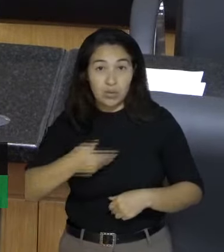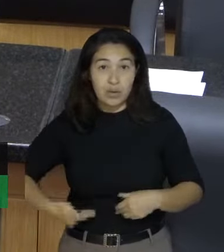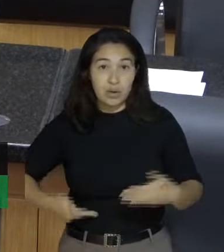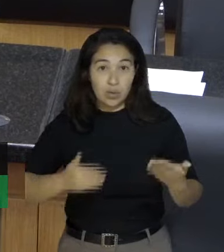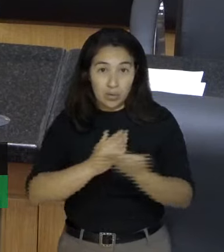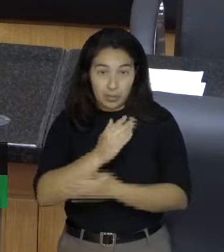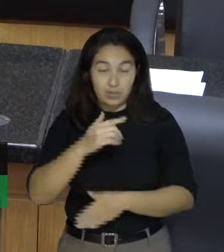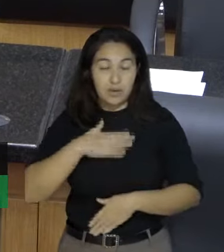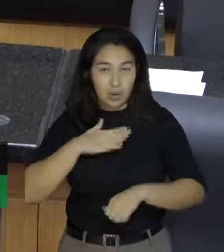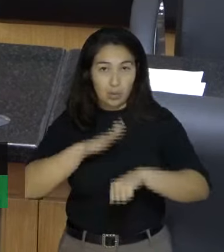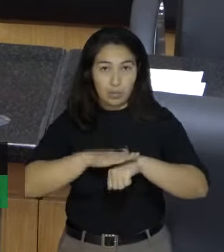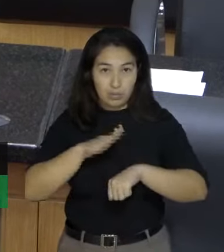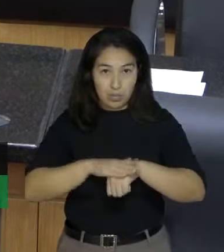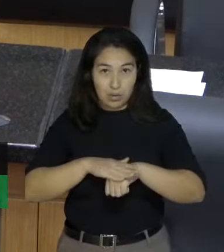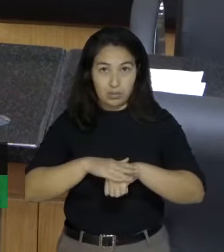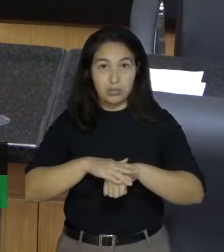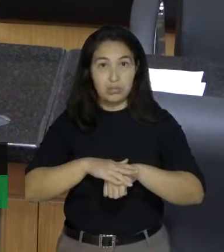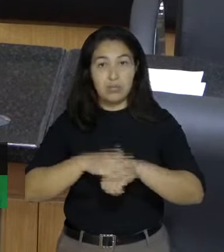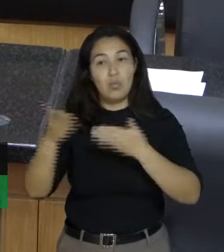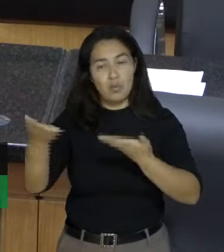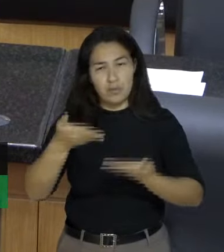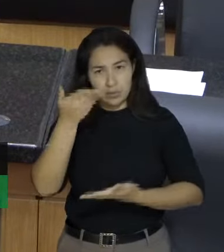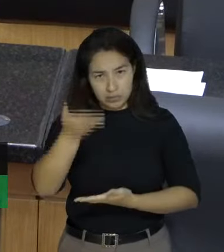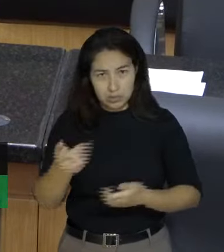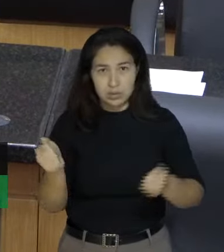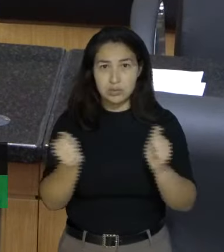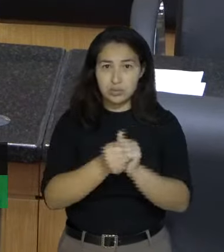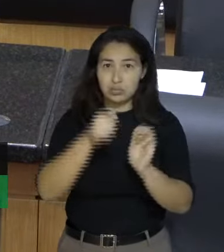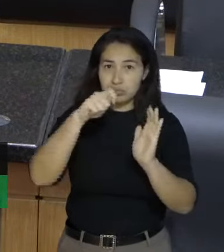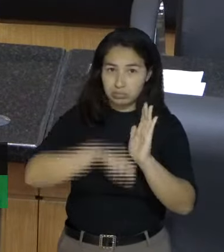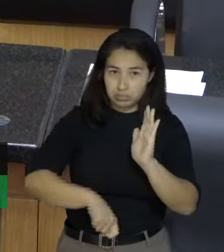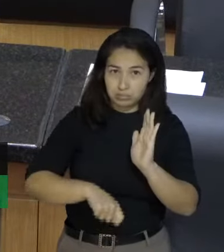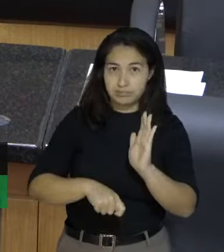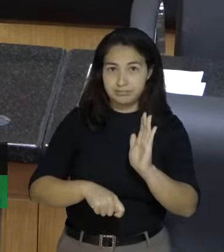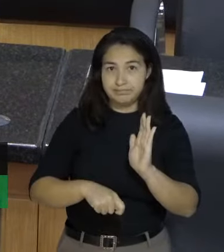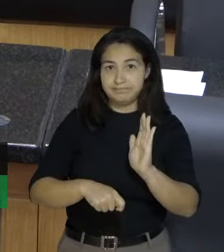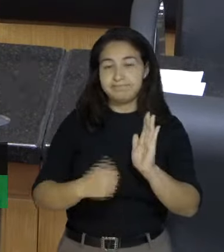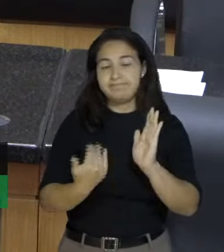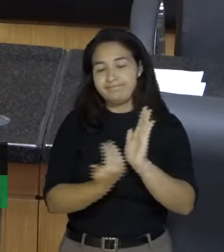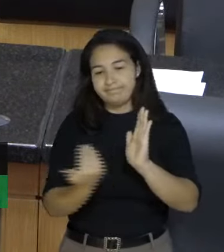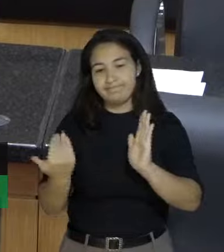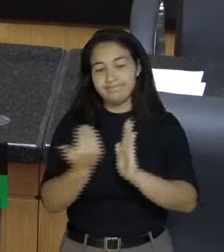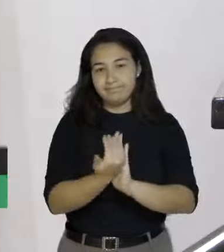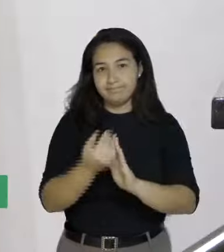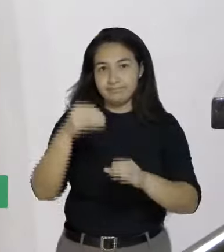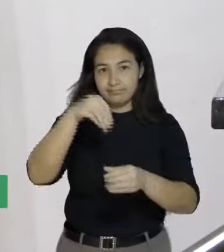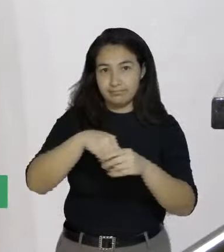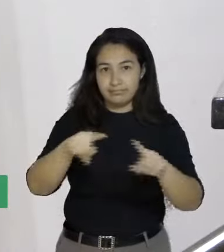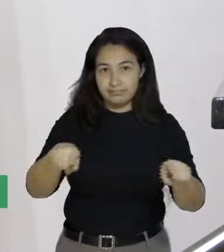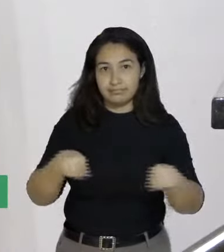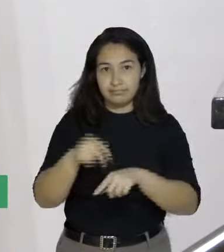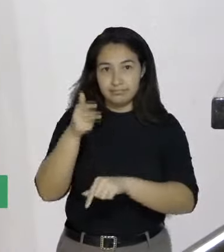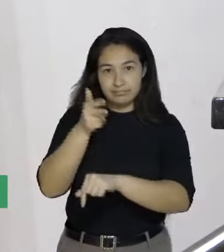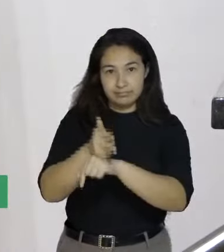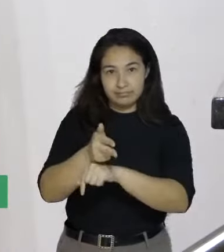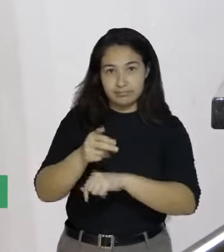vou vou fazer esse projeto com vida da senhora para assinar em conjunto E assim eu quiser estendendo para sala de aula muito obrigado